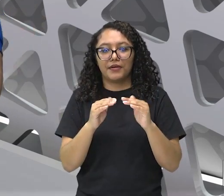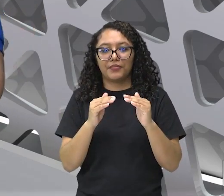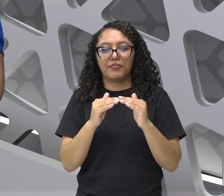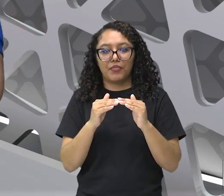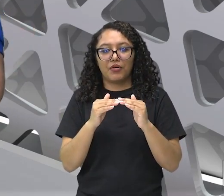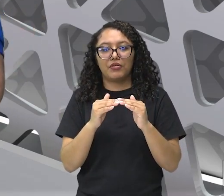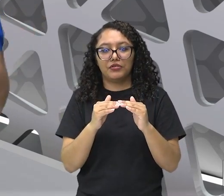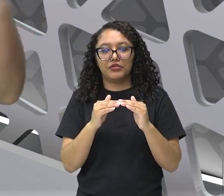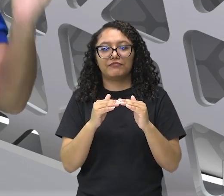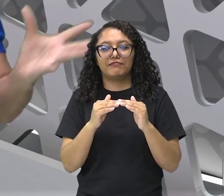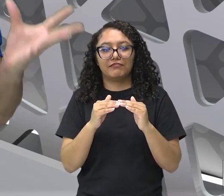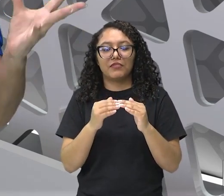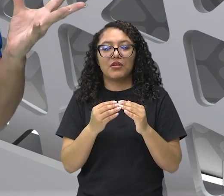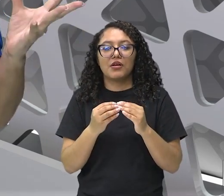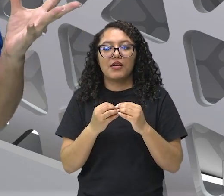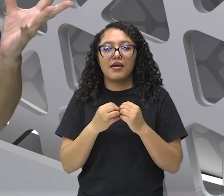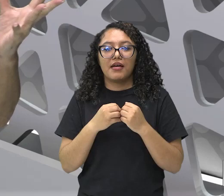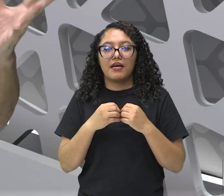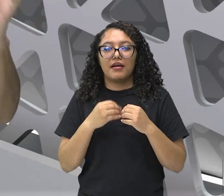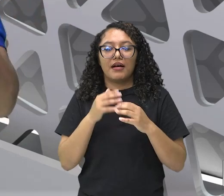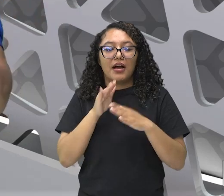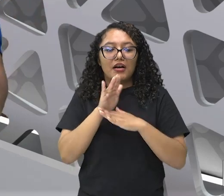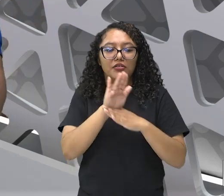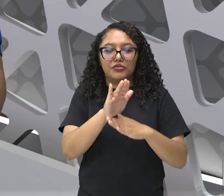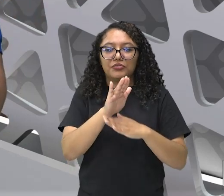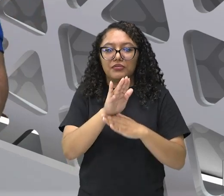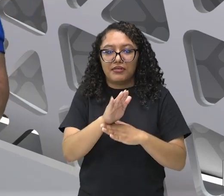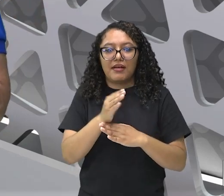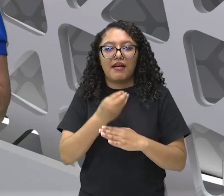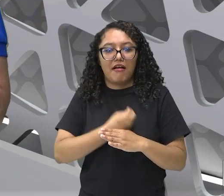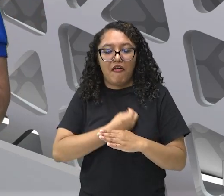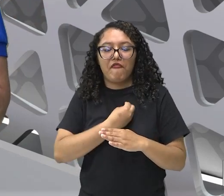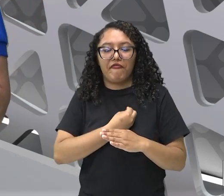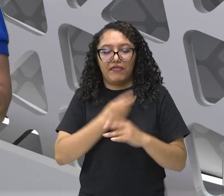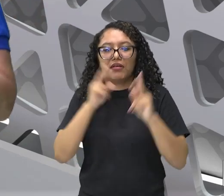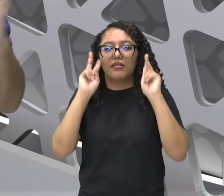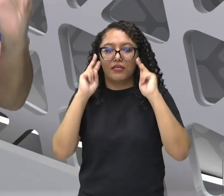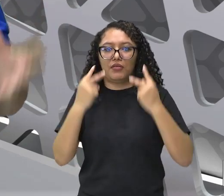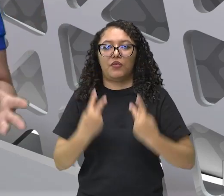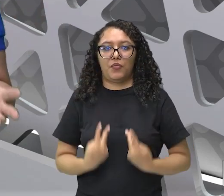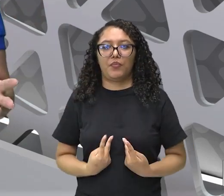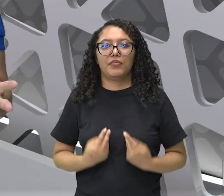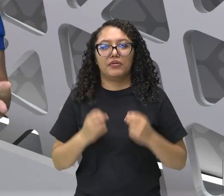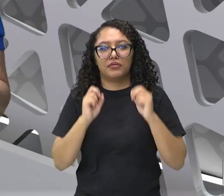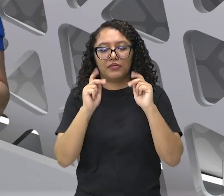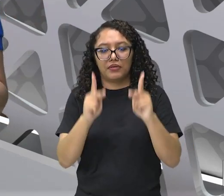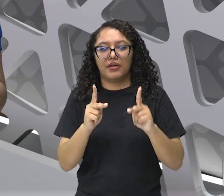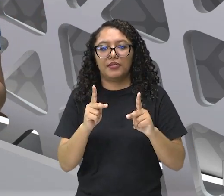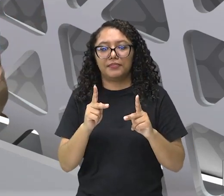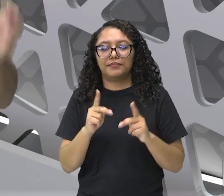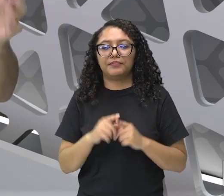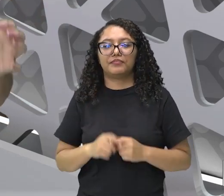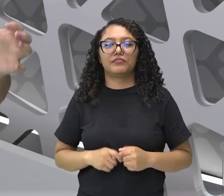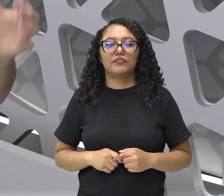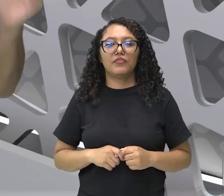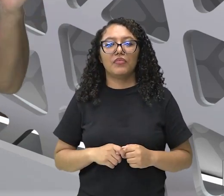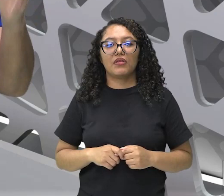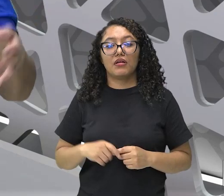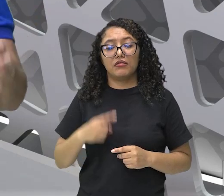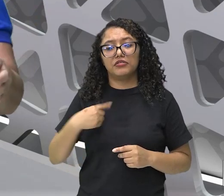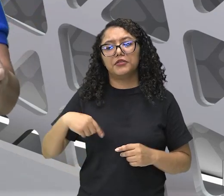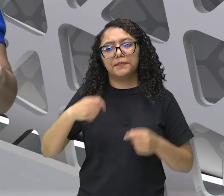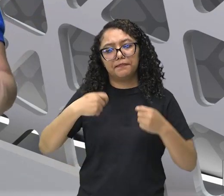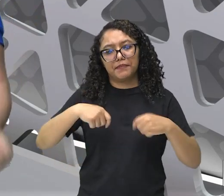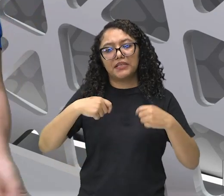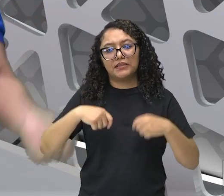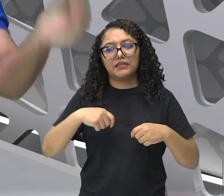da raça humana. Como assim, professora? Nós precisamos da materialidade, então